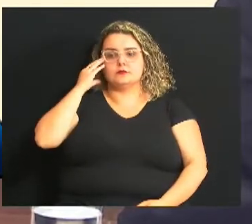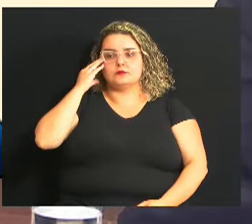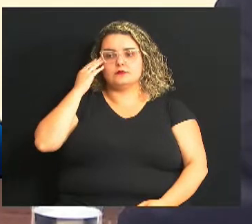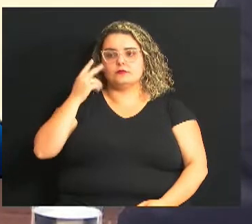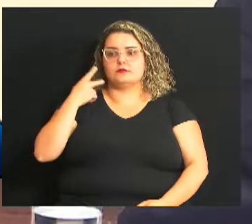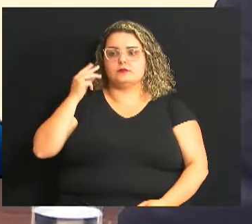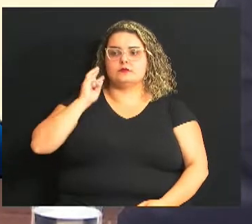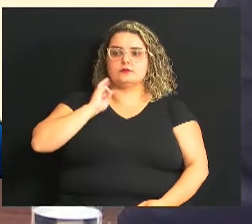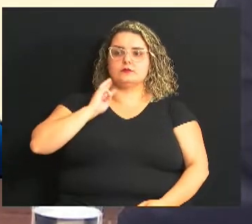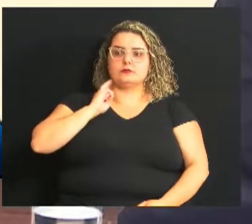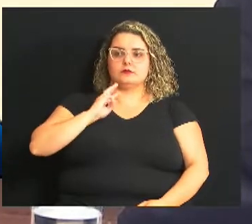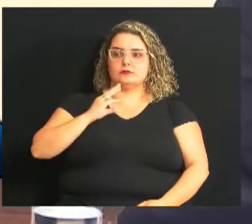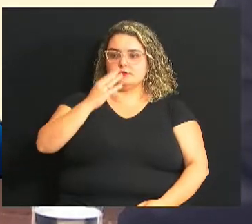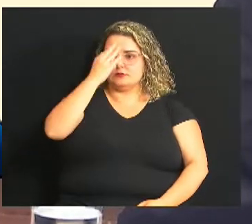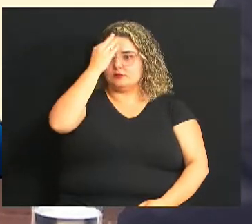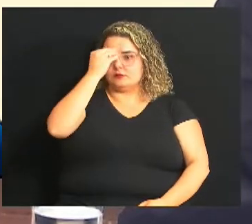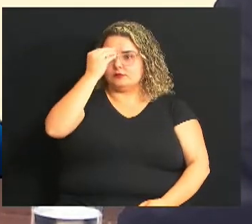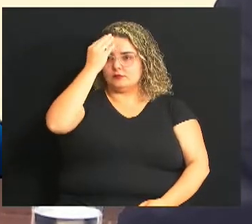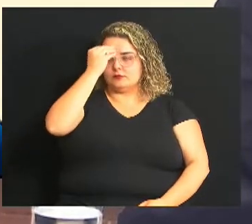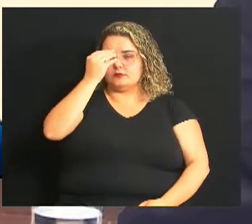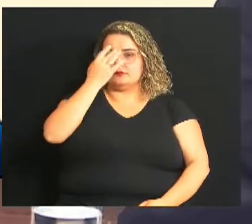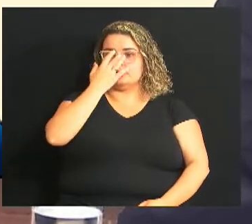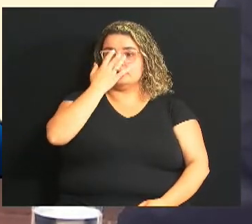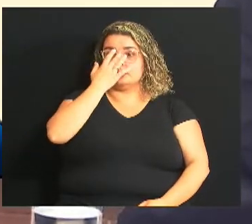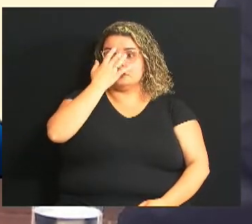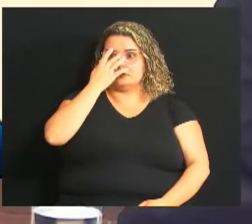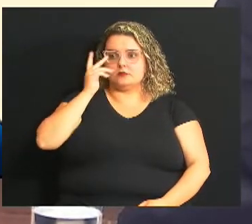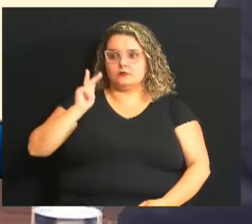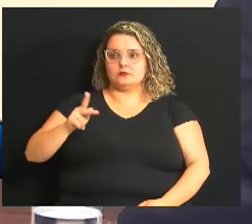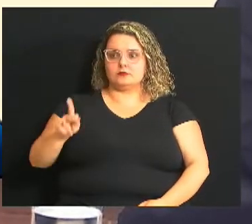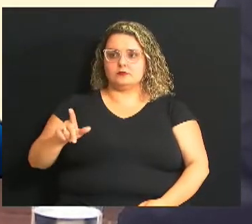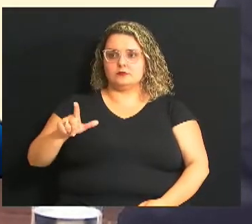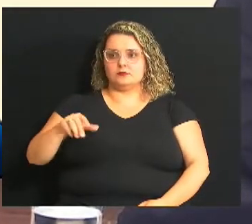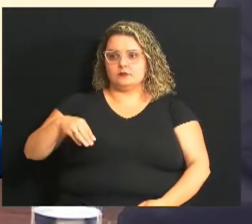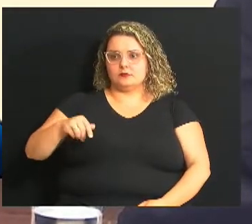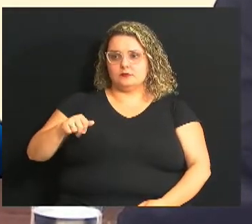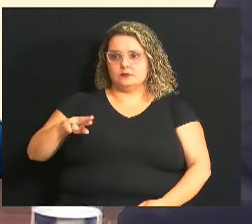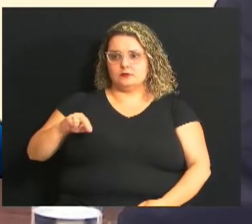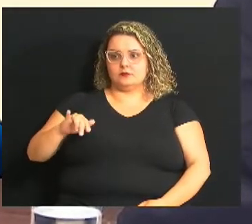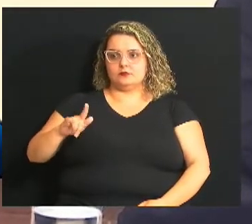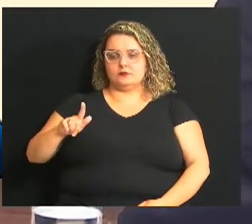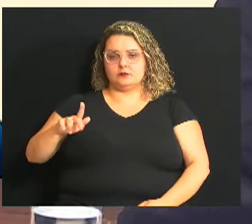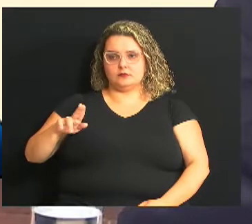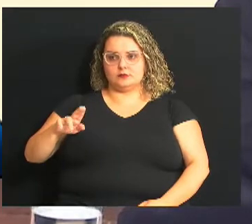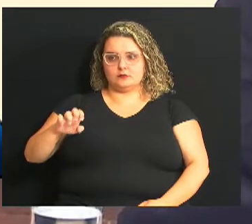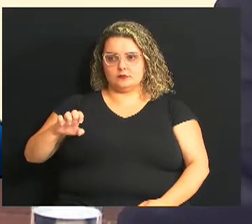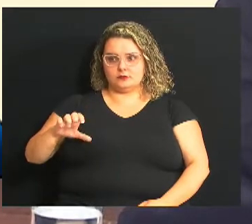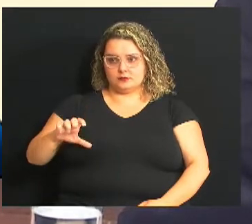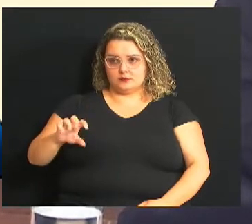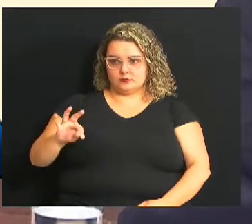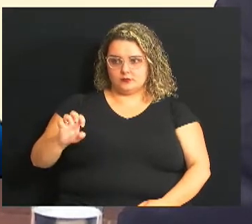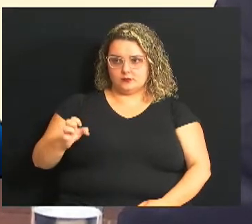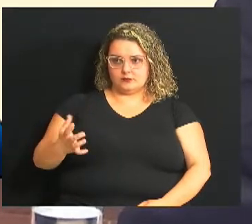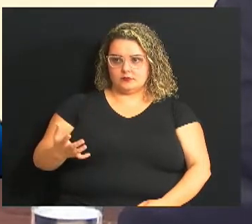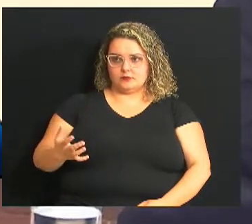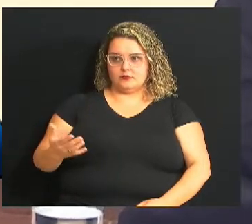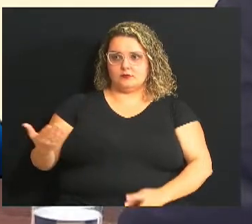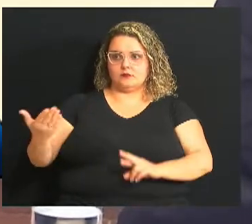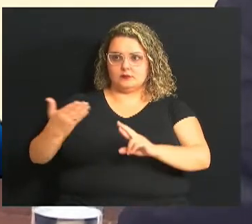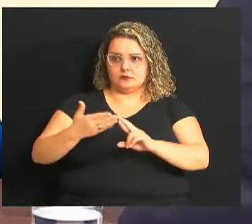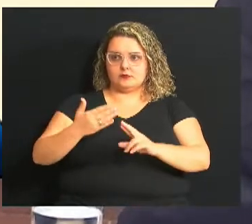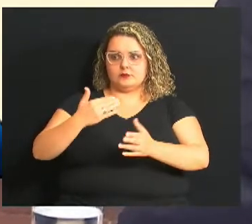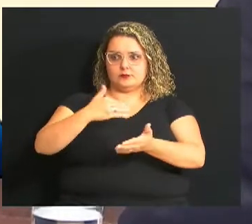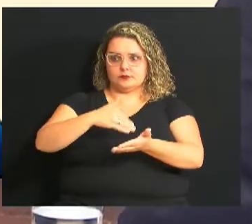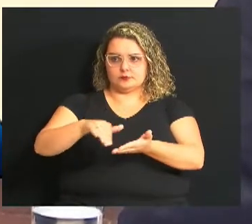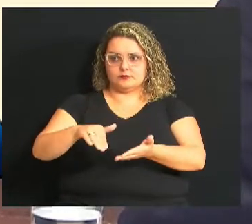Cecílio Santos, vereador Jair da Farmácia, professor Luiz Mariguete, que representa aqui o secretário de Educação, e